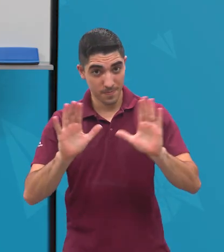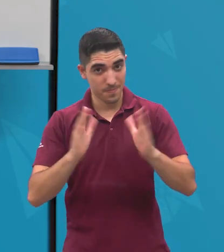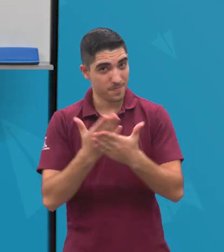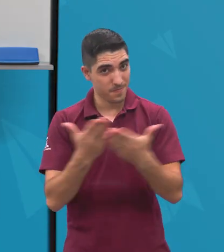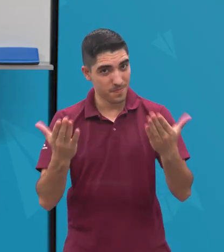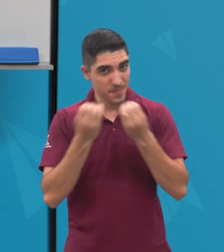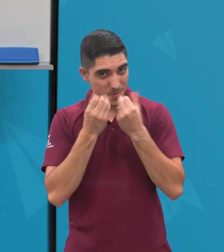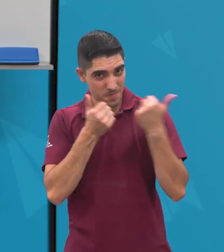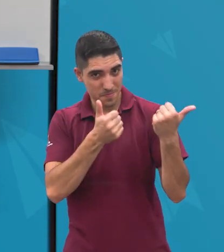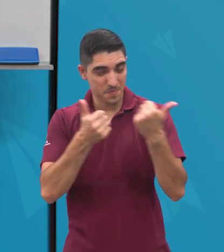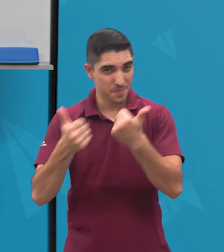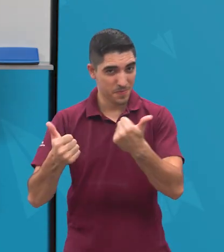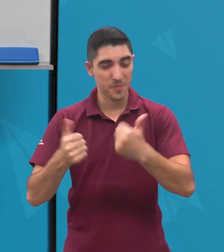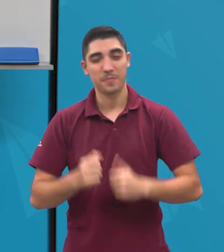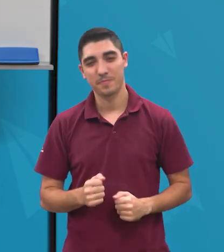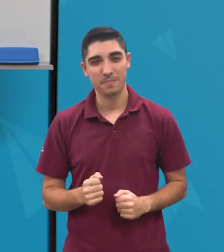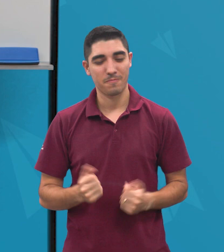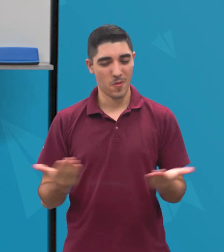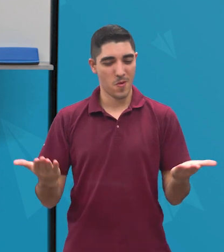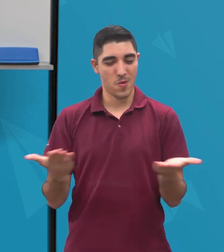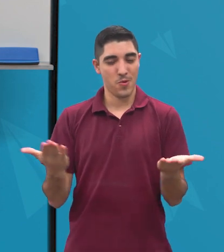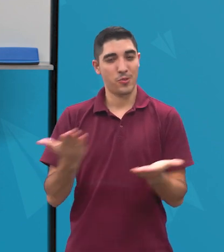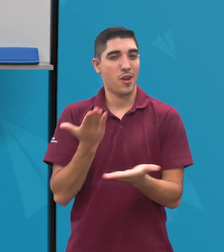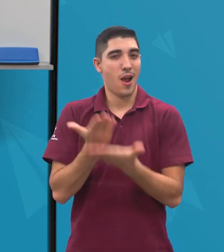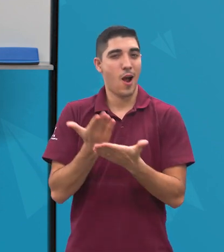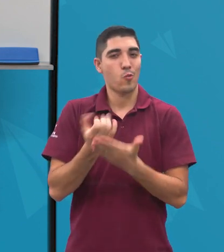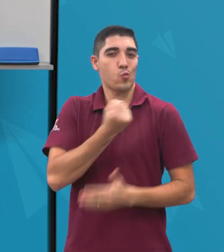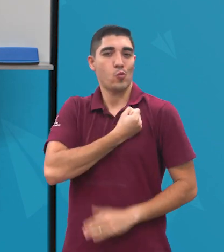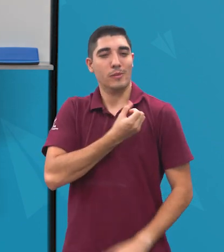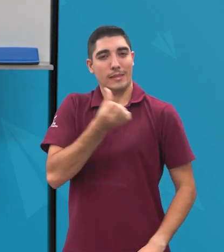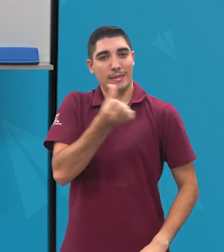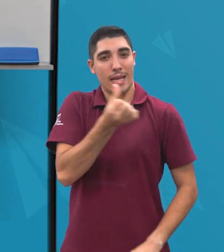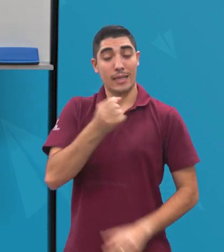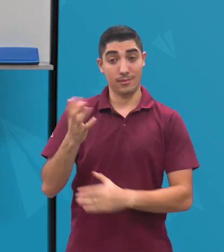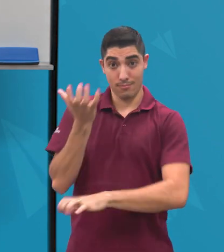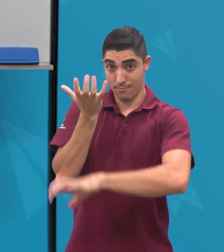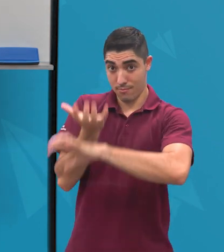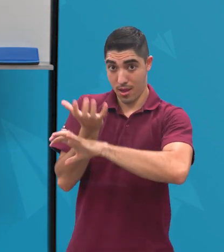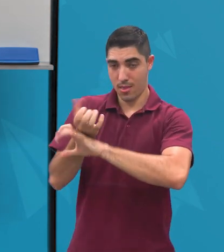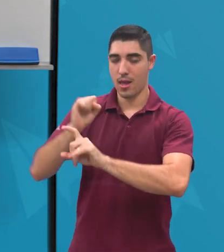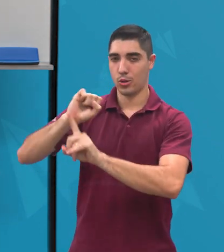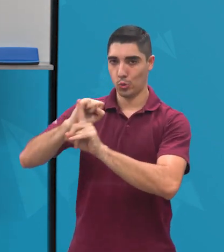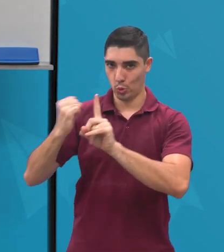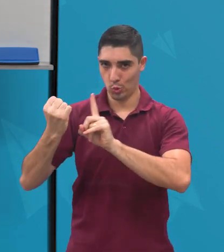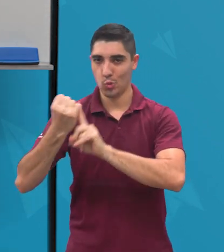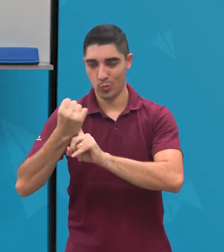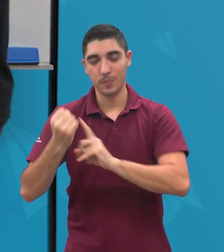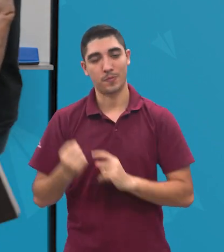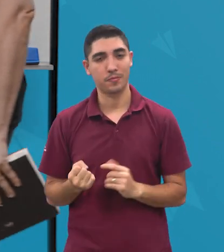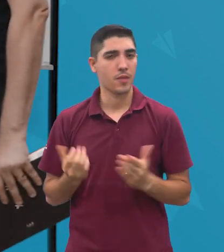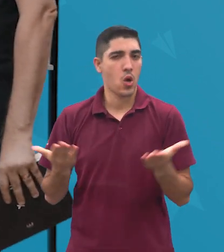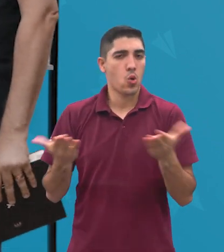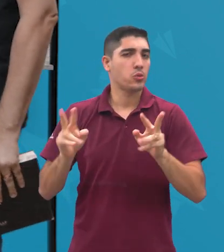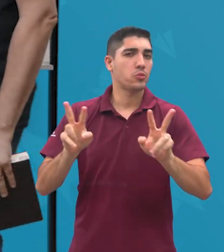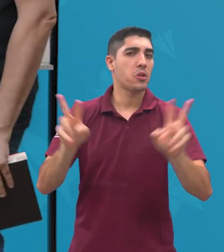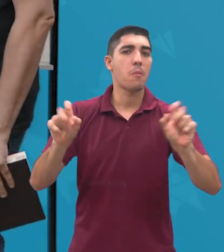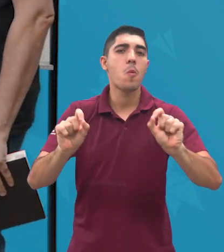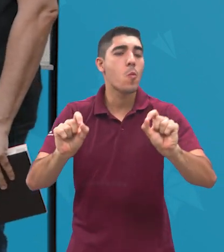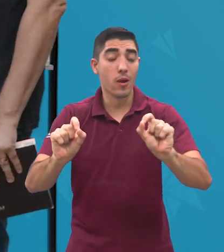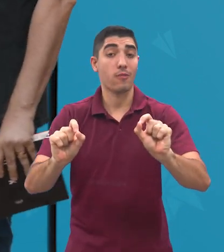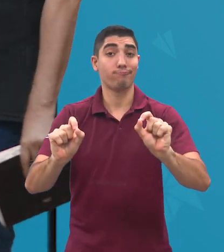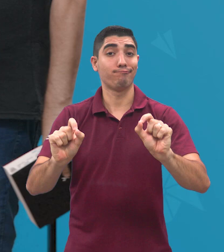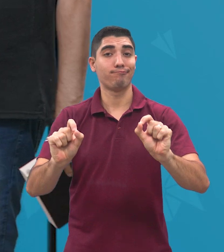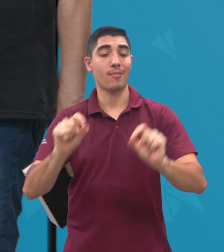Olá, gente, tudo bom com vocês? Estamos aqui para a sexta aula de Sociologia e o tema da nossa aula de hoje vai